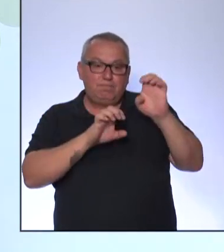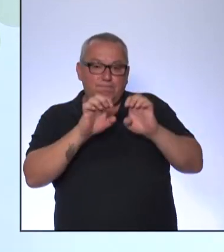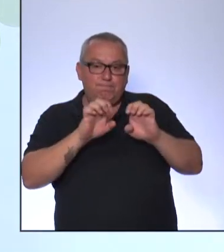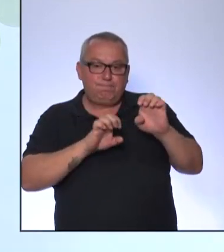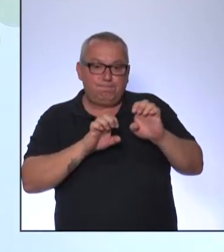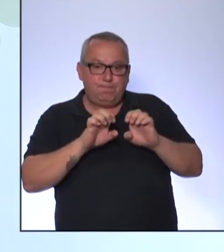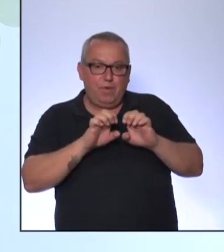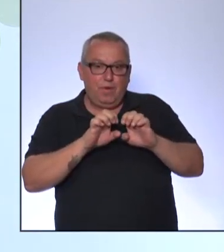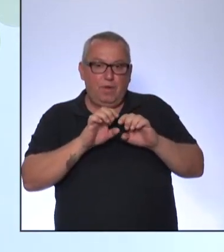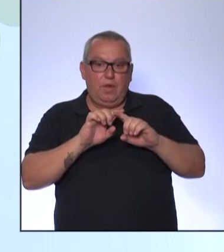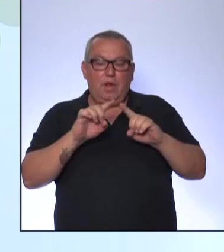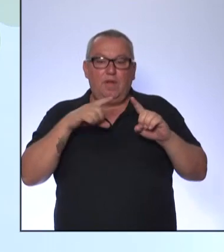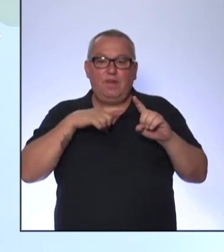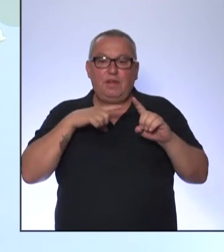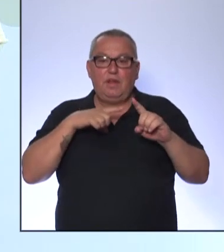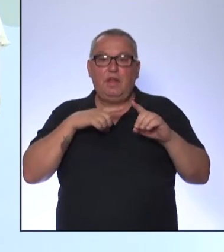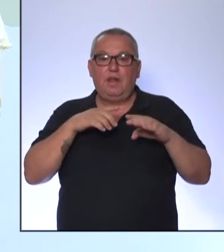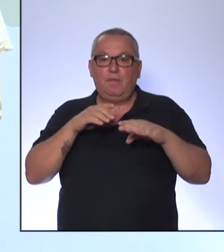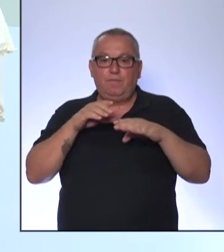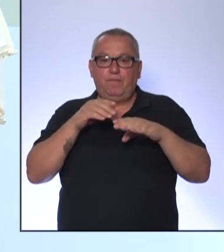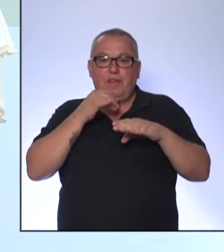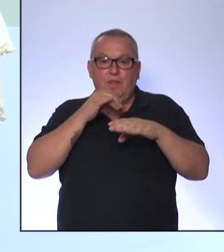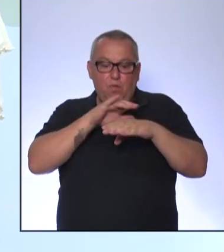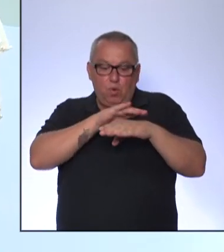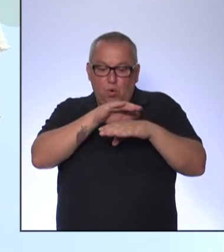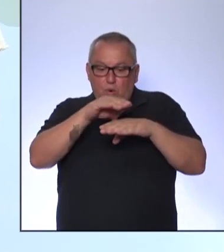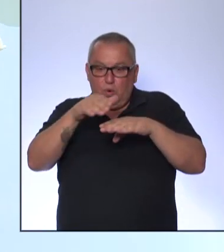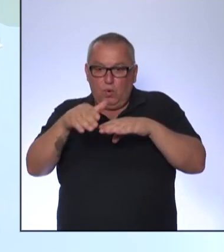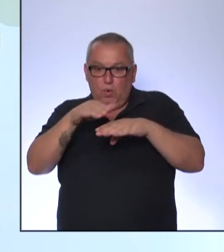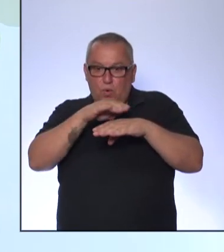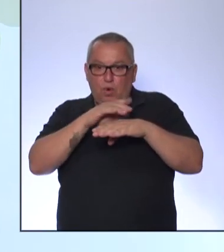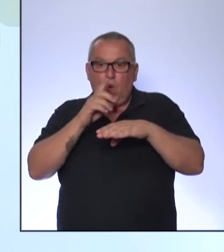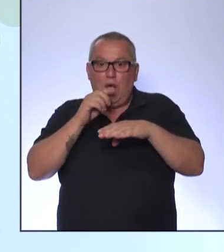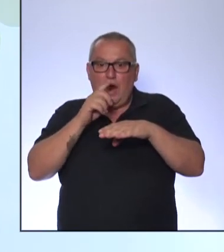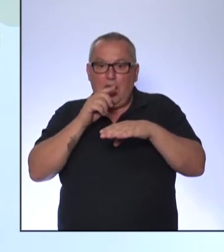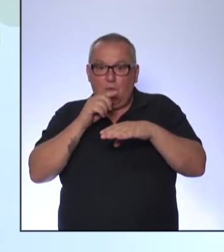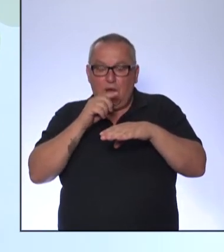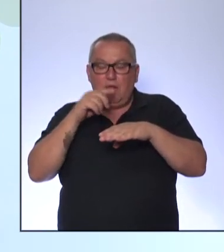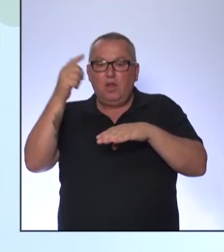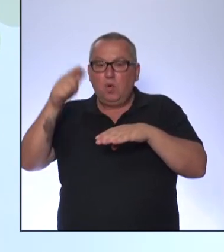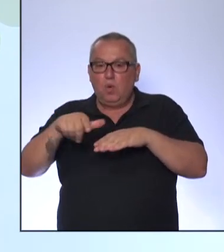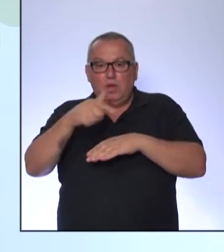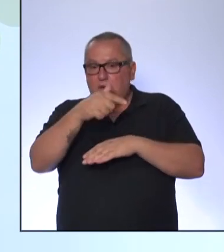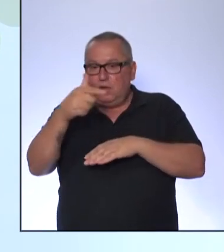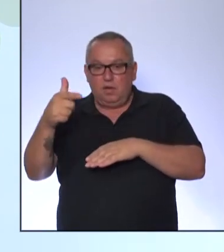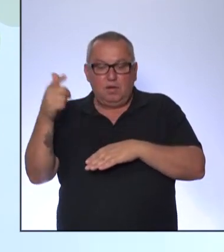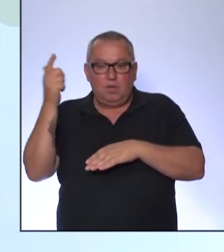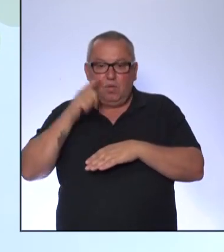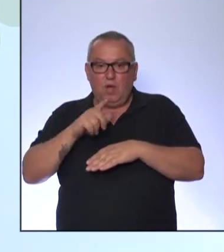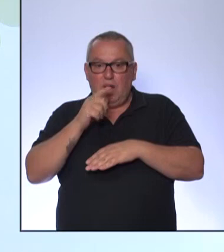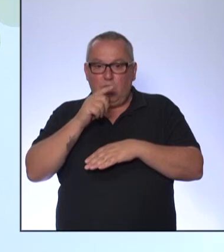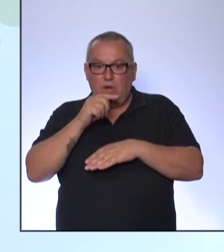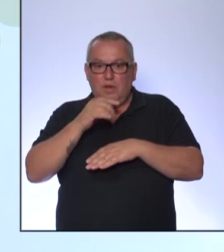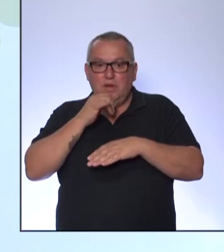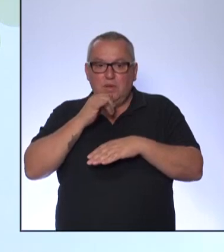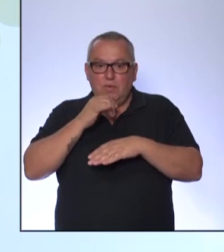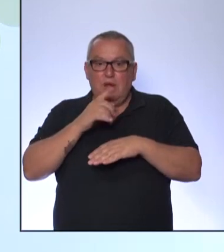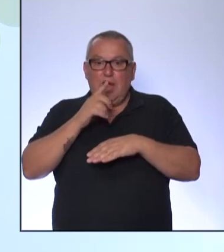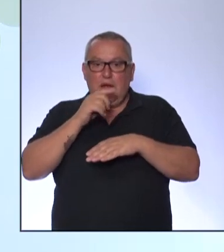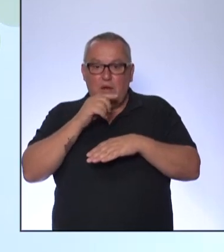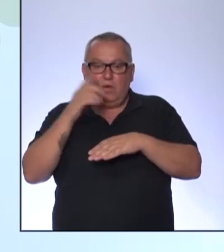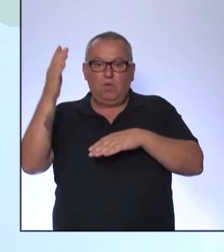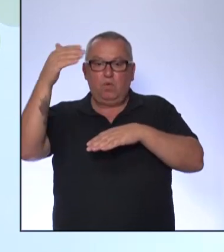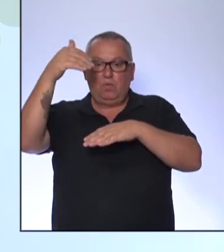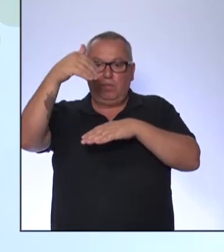ela vai ser, que ela vai interagir com a água e uma estrutura que não vai interagir com a água. Então, a água ela consegue, de